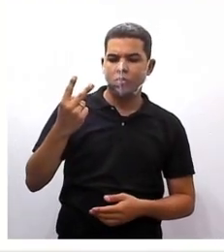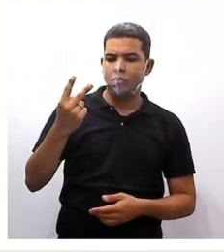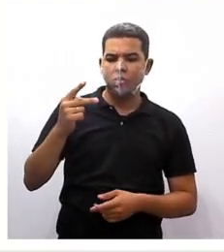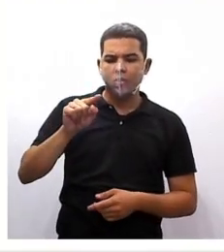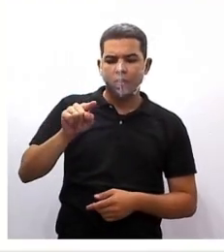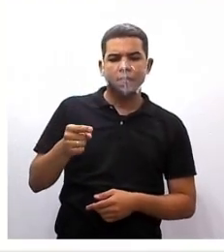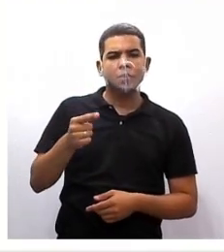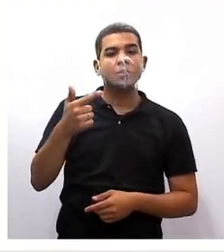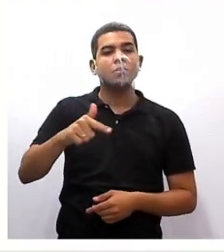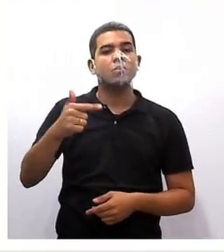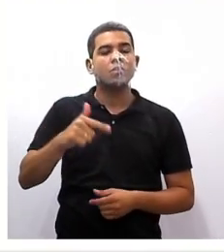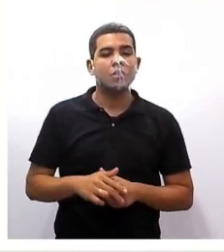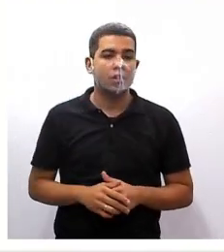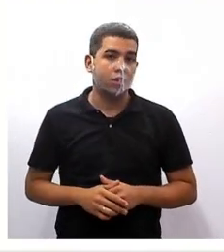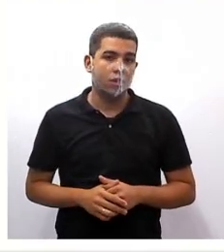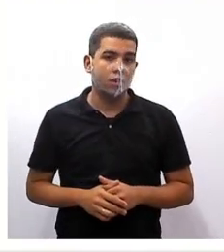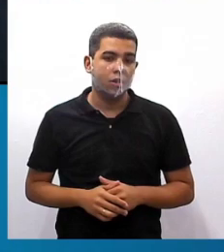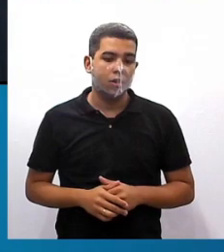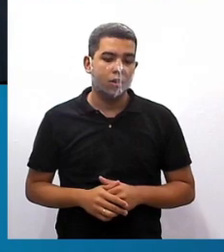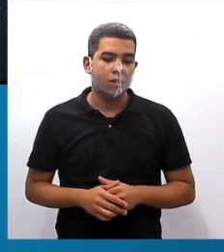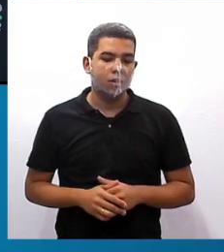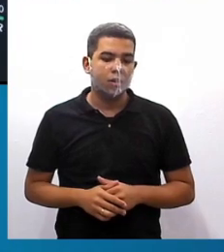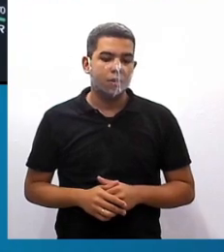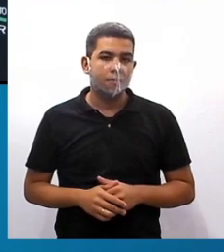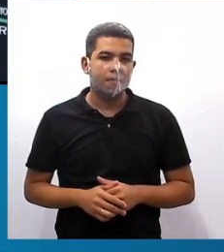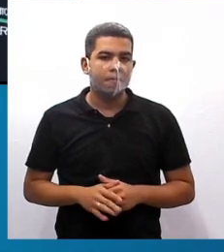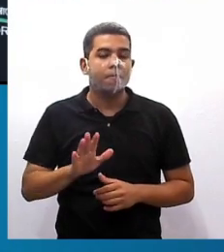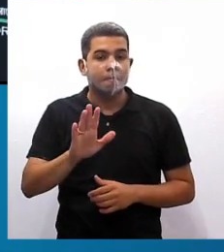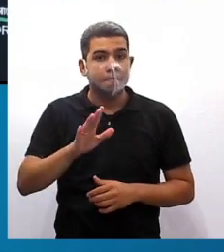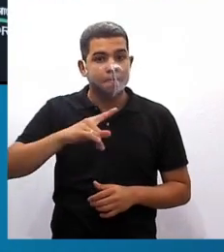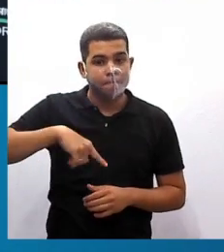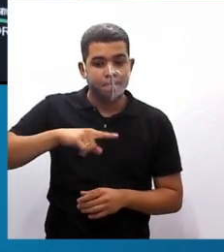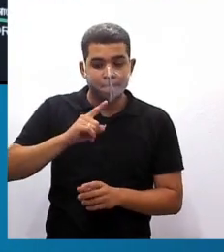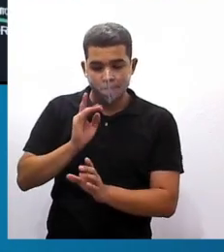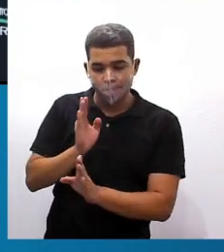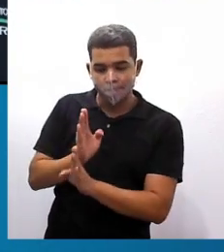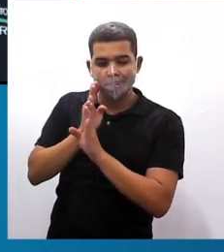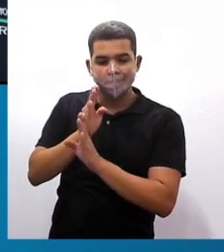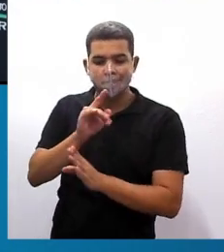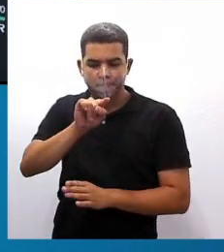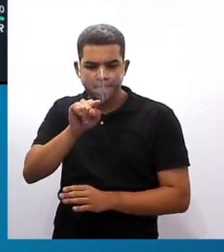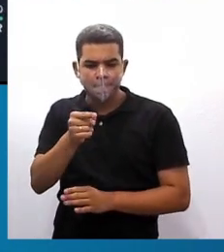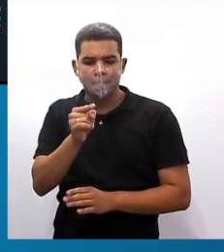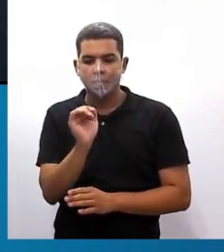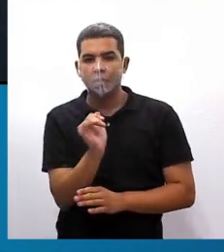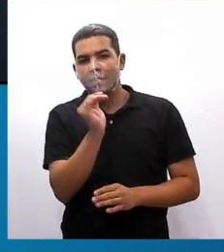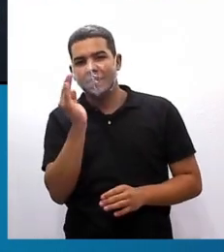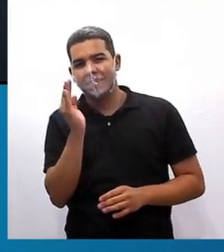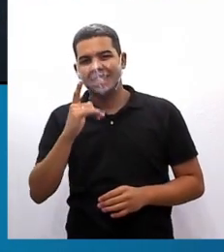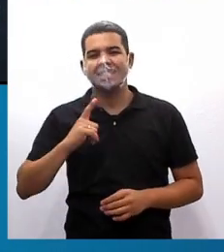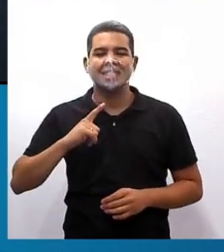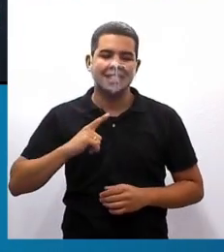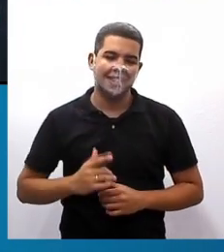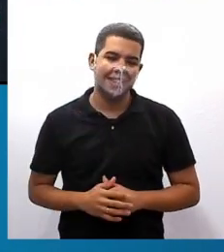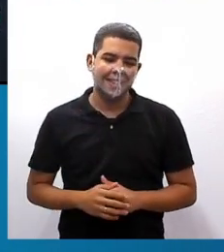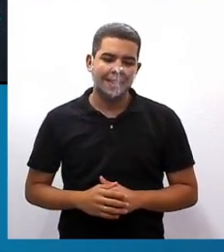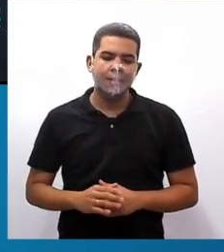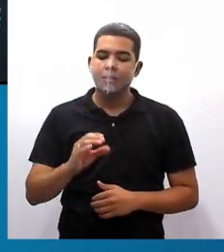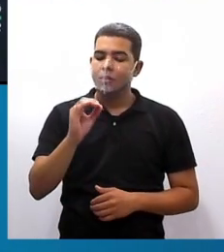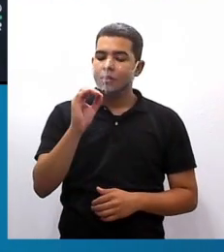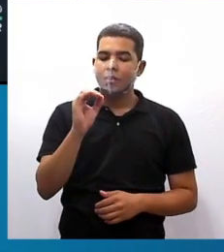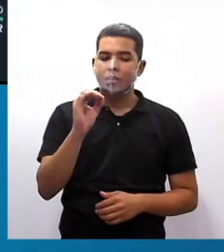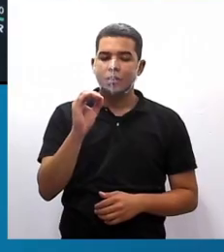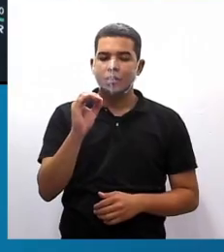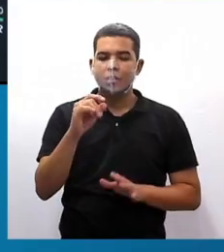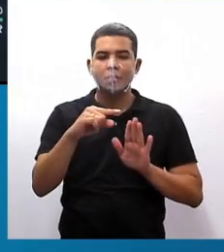vírgula, mas que a gente vai encontrar a vírgula porque está no lado direito do 2. O 0,